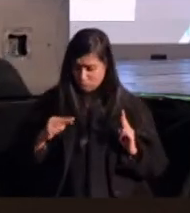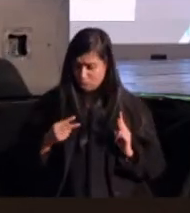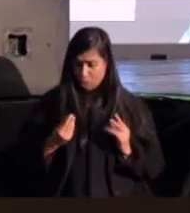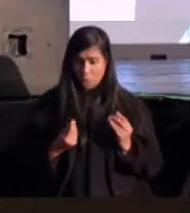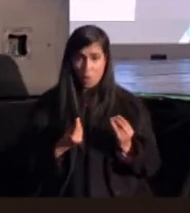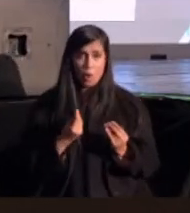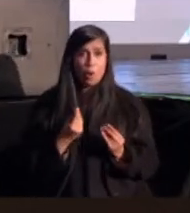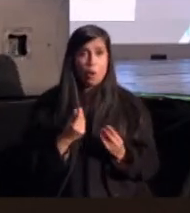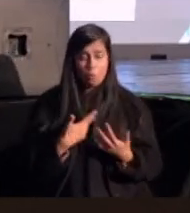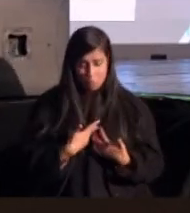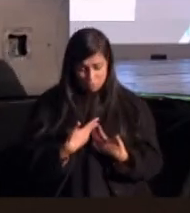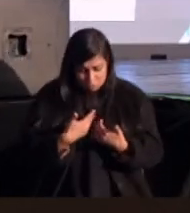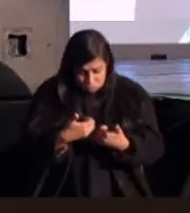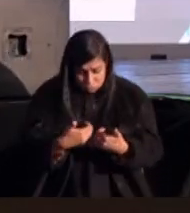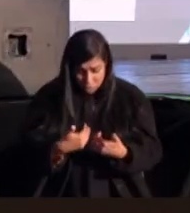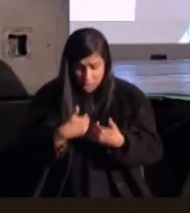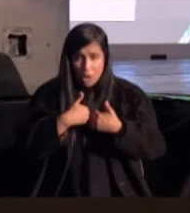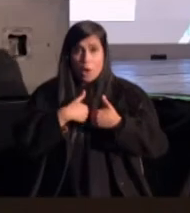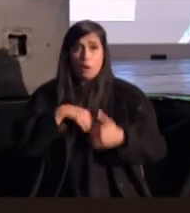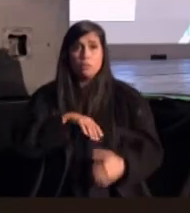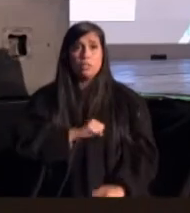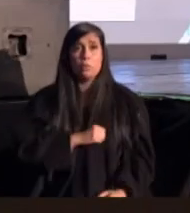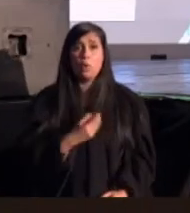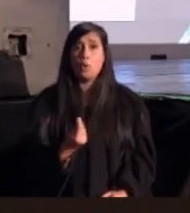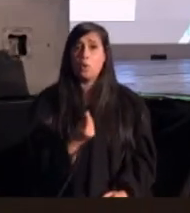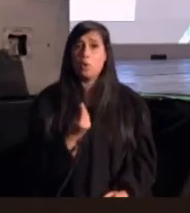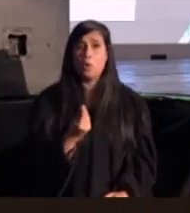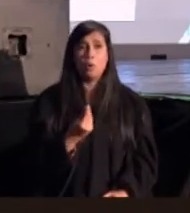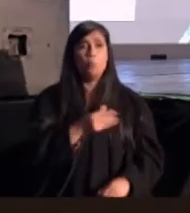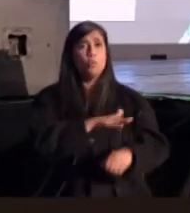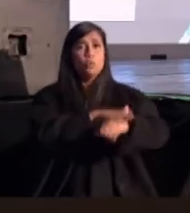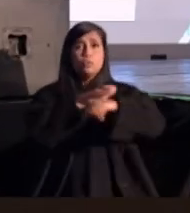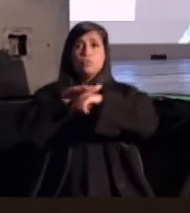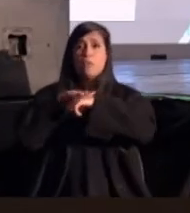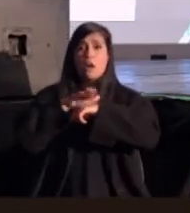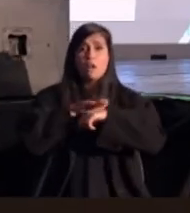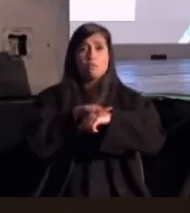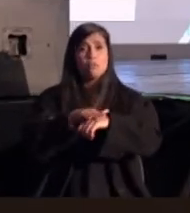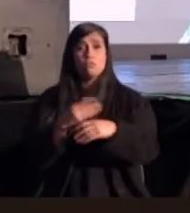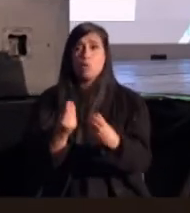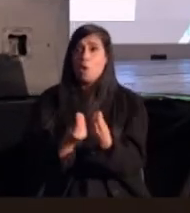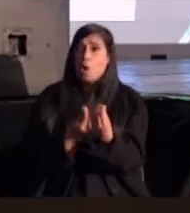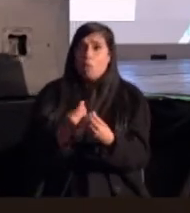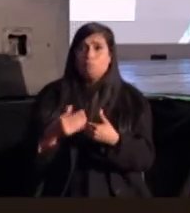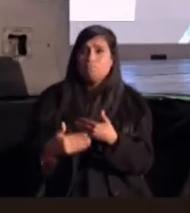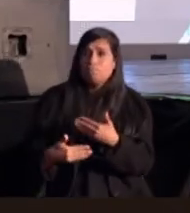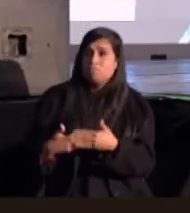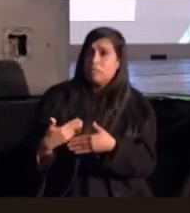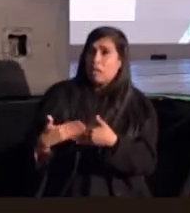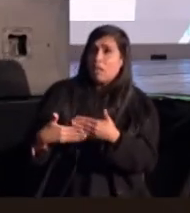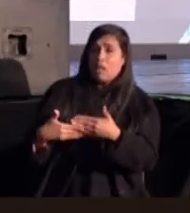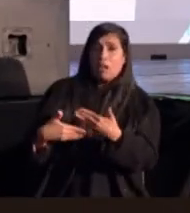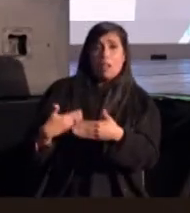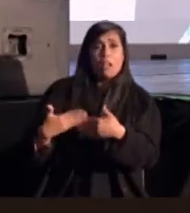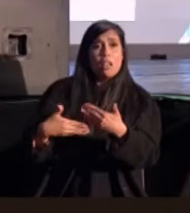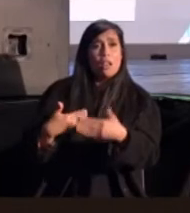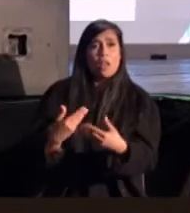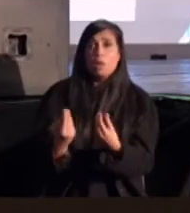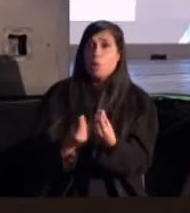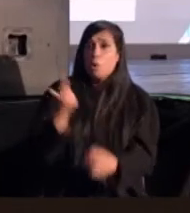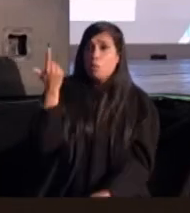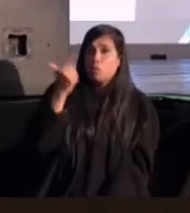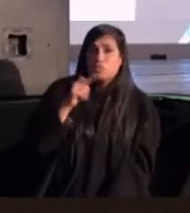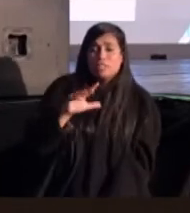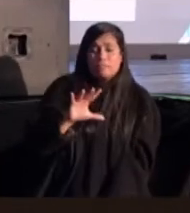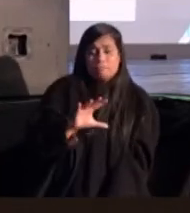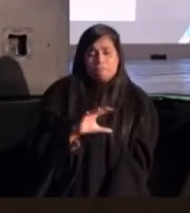o amor, como somos capazes de fazê-lo, de fazer esse percurso, de ter acesso ao amor